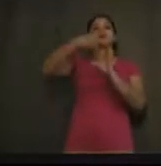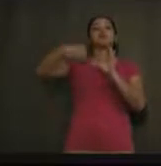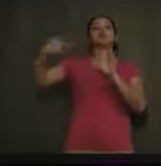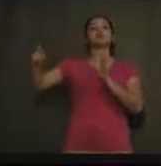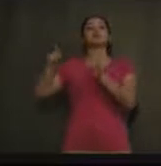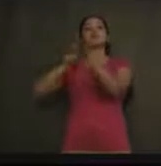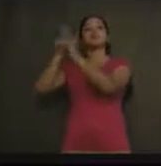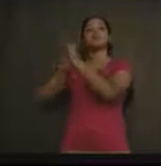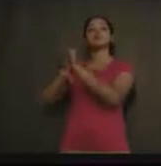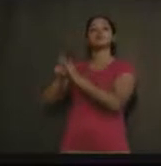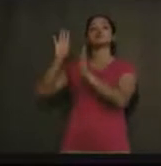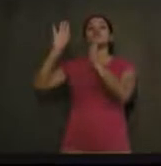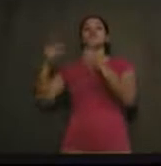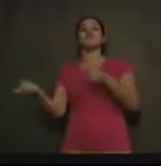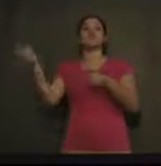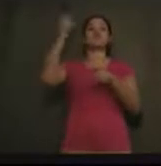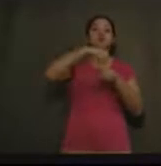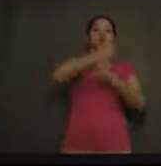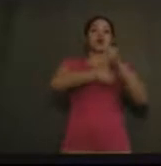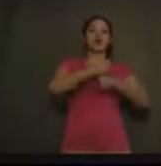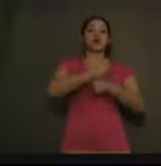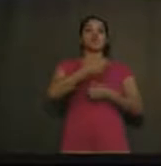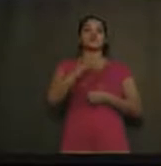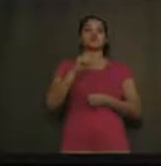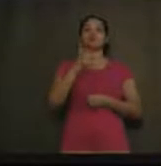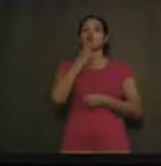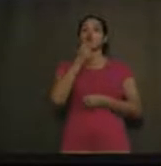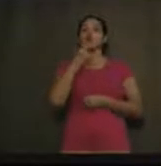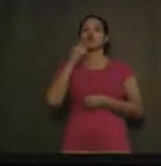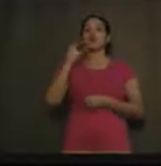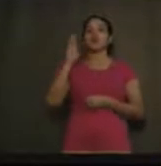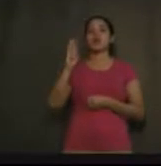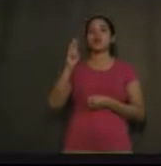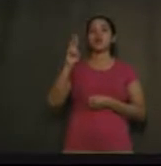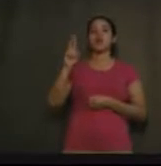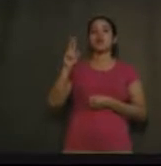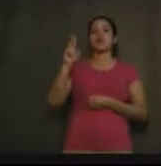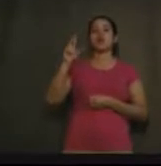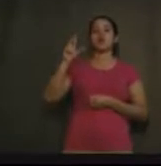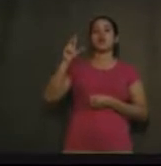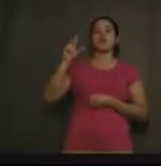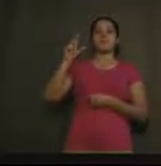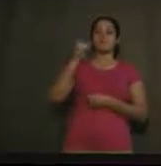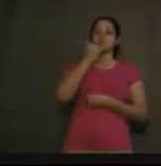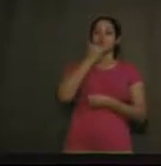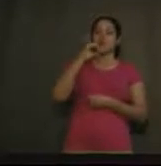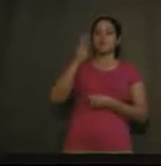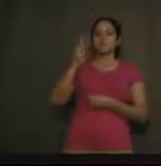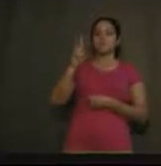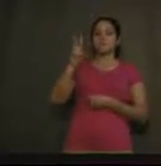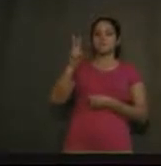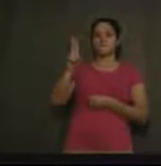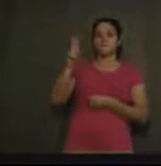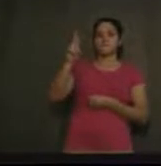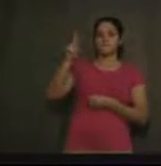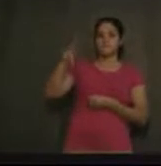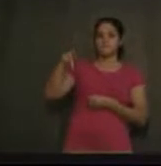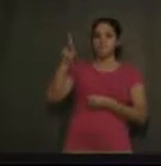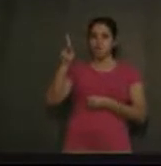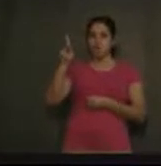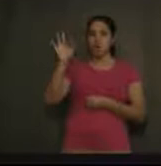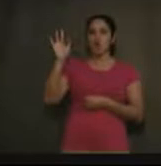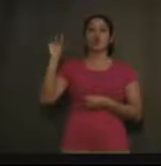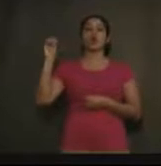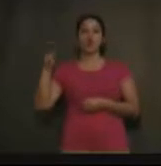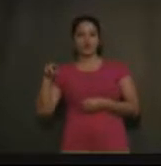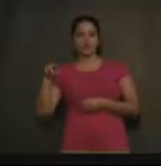já nos anos 20 pelo Birkhoff, George David Birkhoff. O pai, o filho